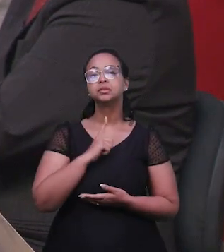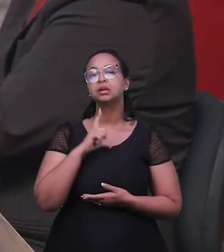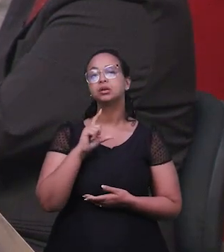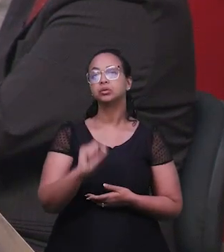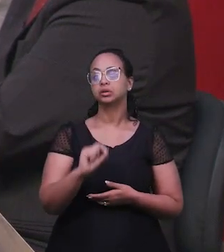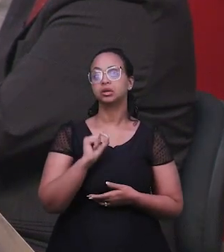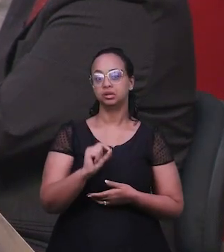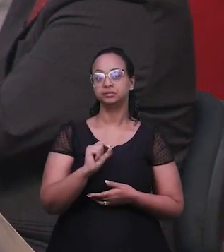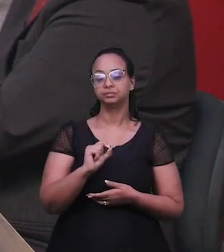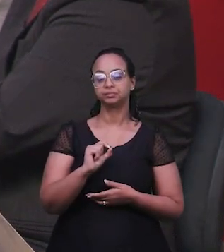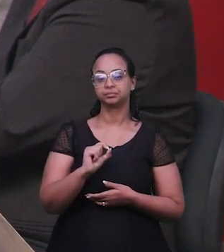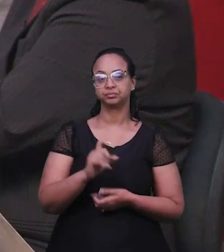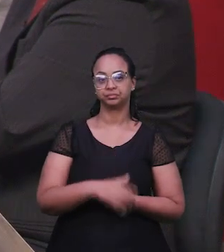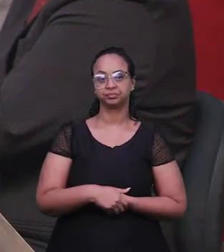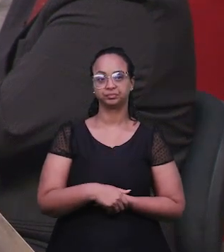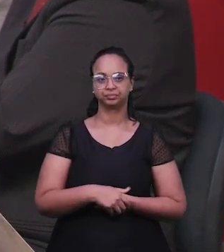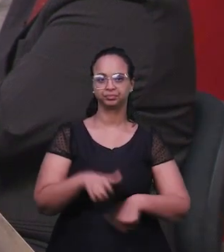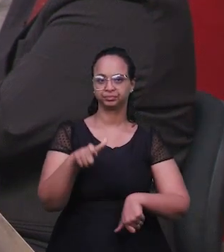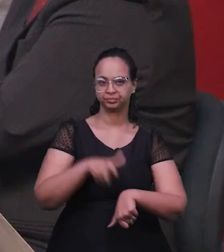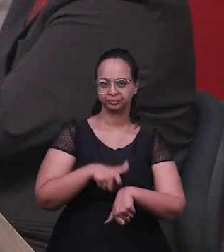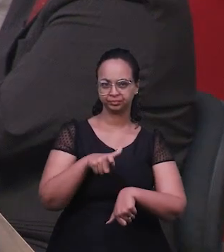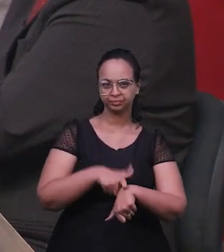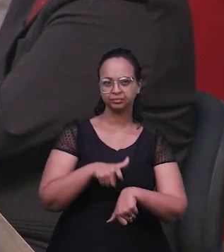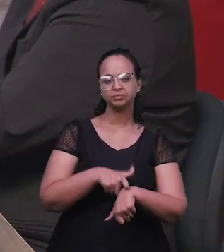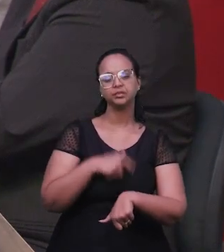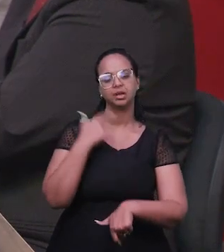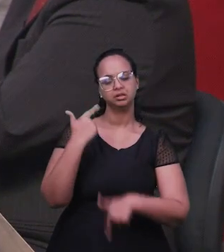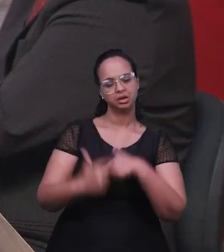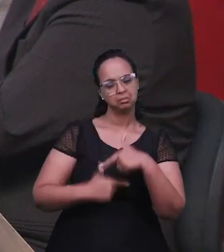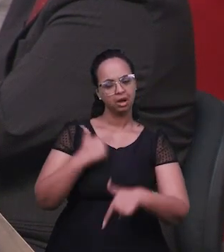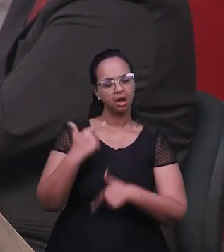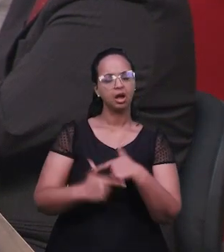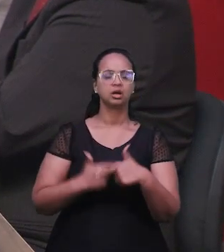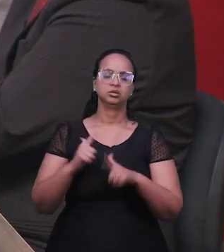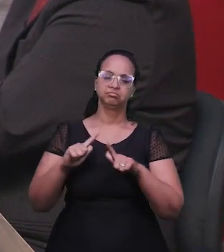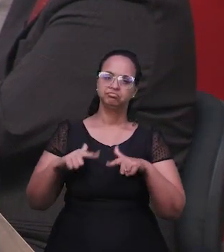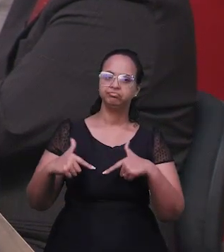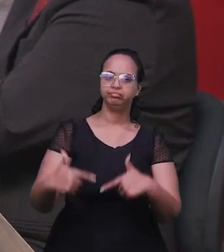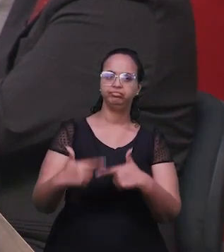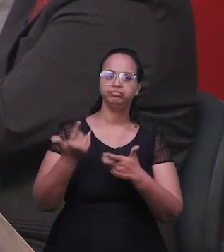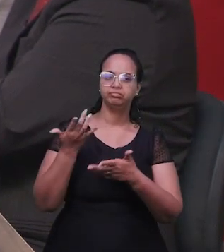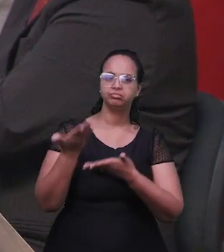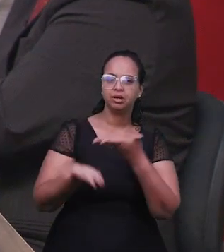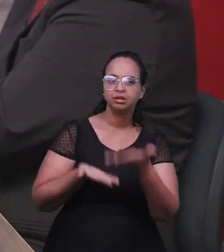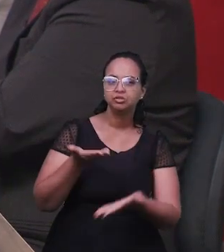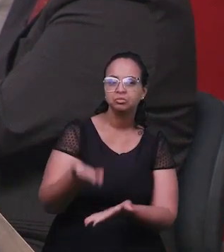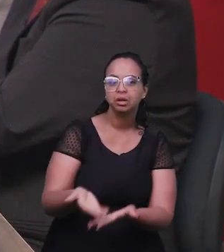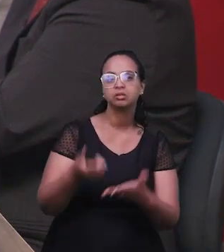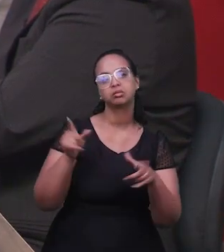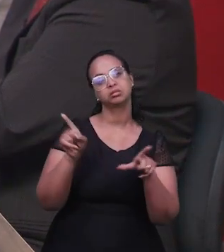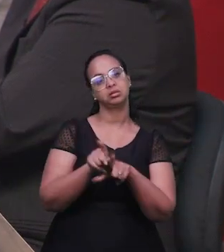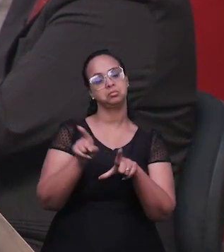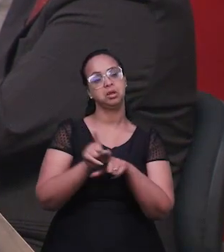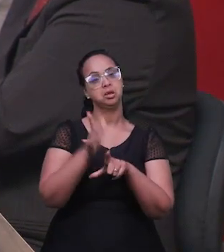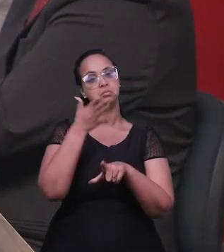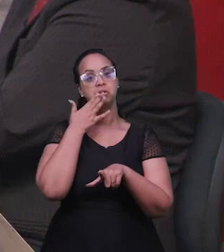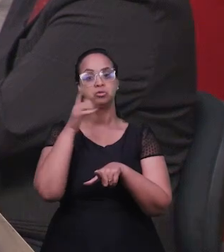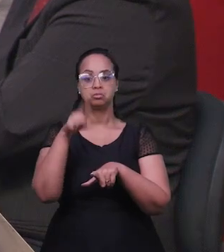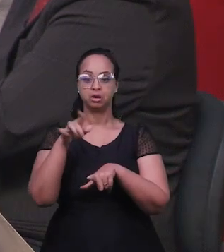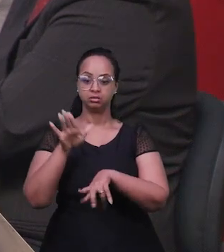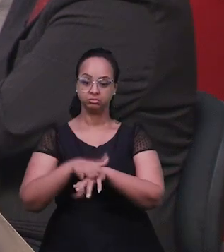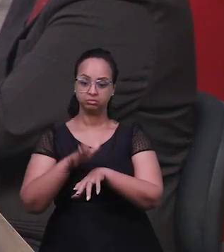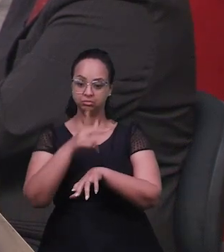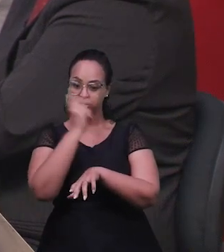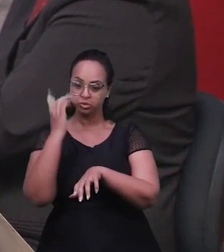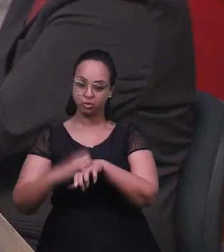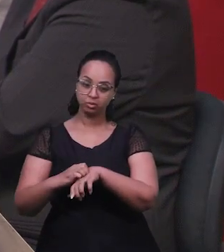tem esta parte que nós fazemos, que é o trabalho do atendimento e o encaminhamento para